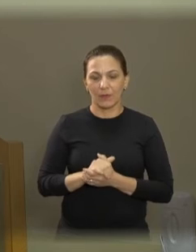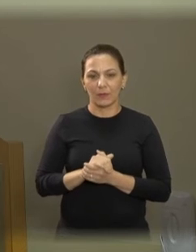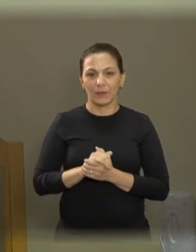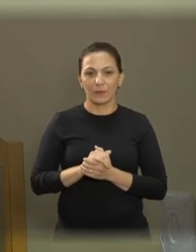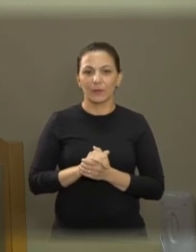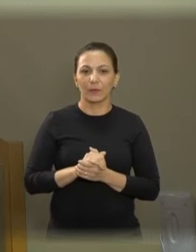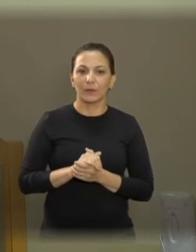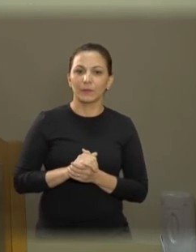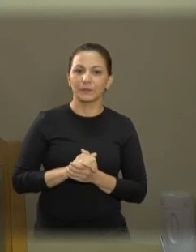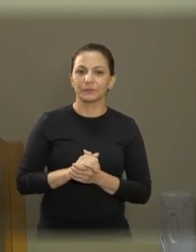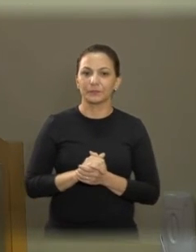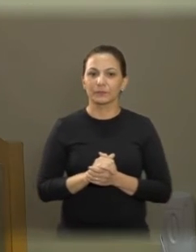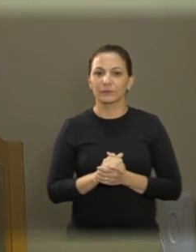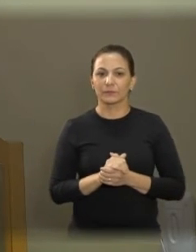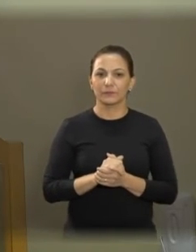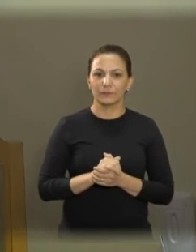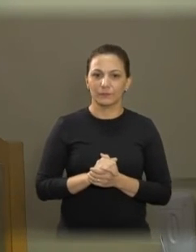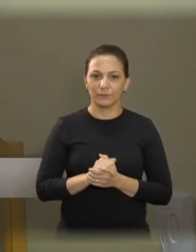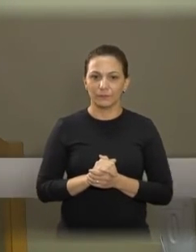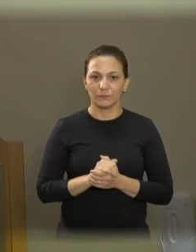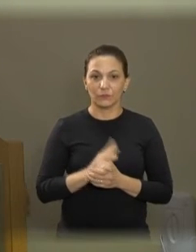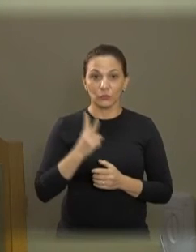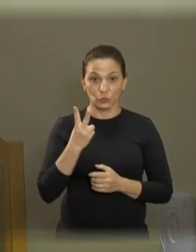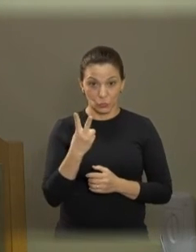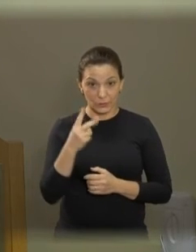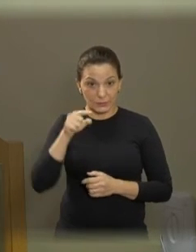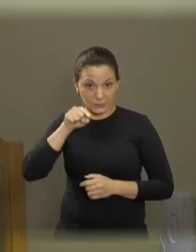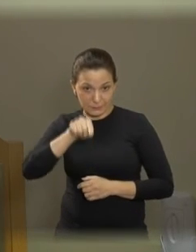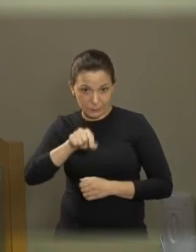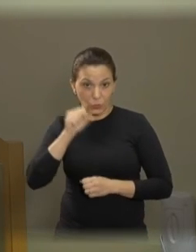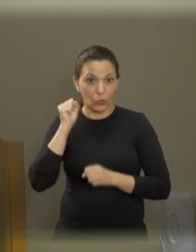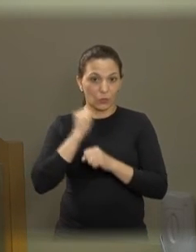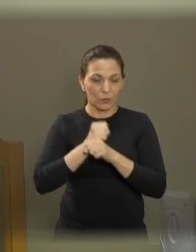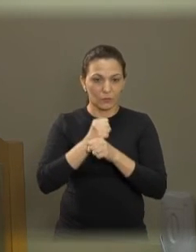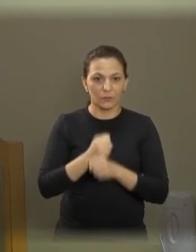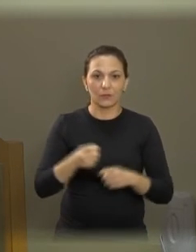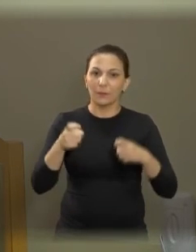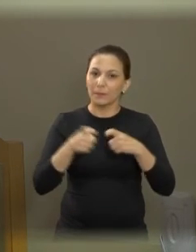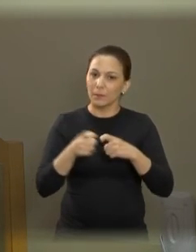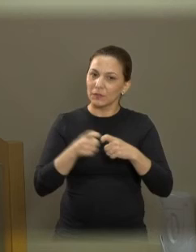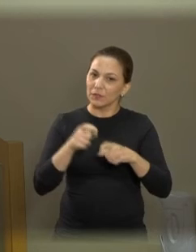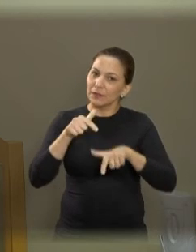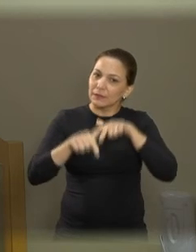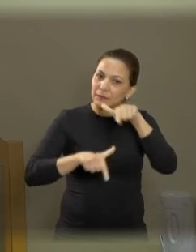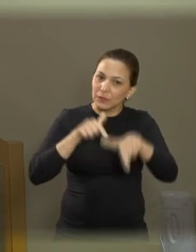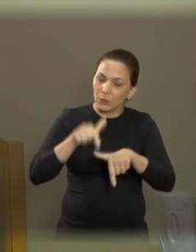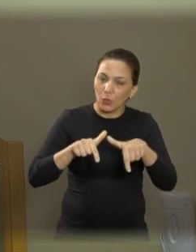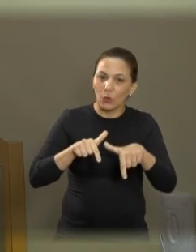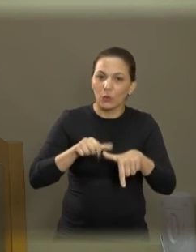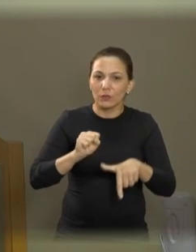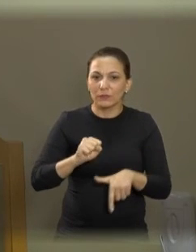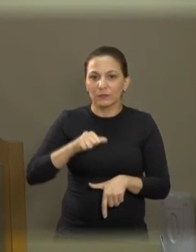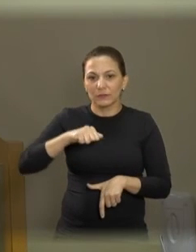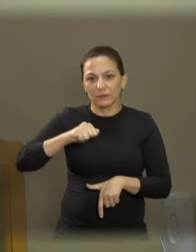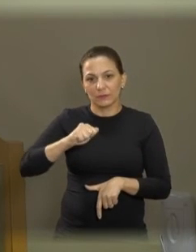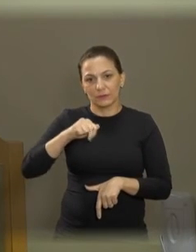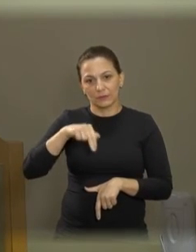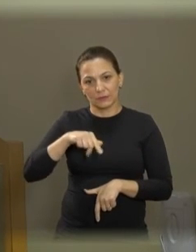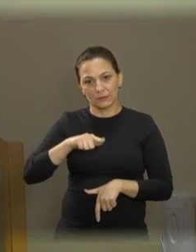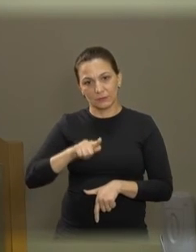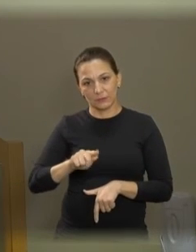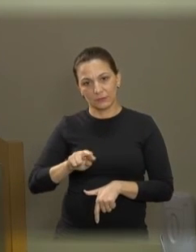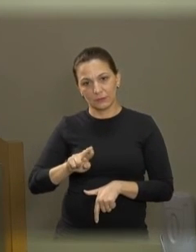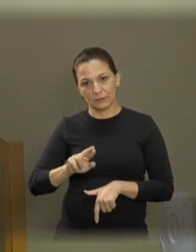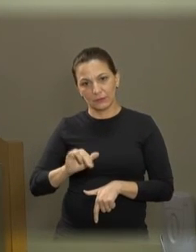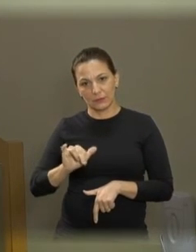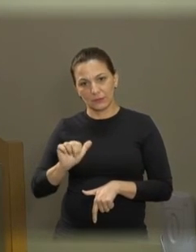Porque durante 2000 anos, a medicina trabalhou com a sangria, que